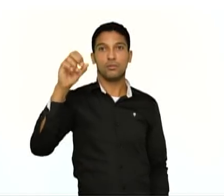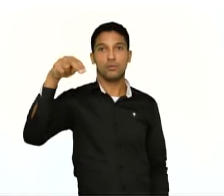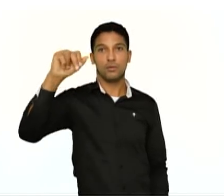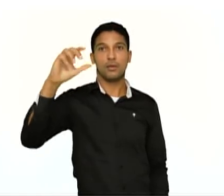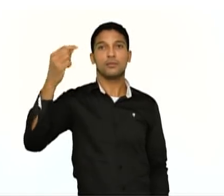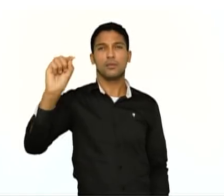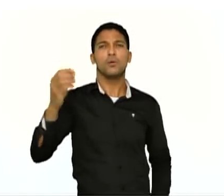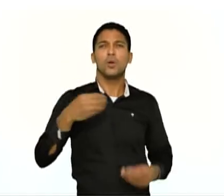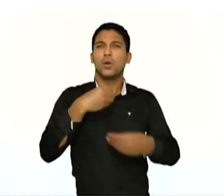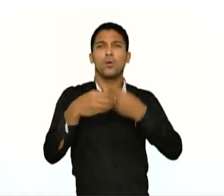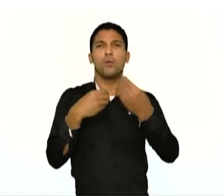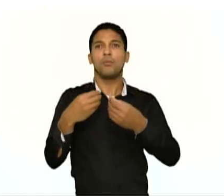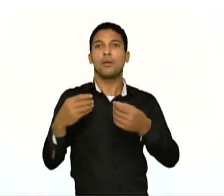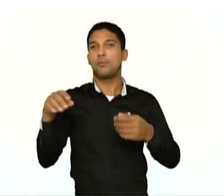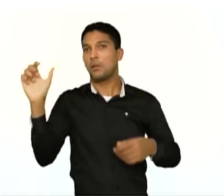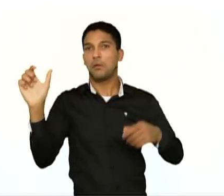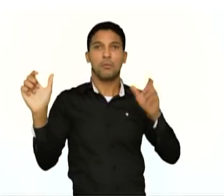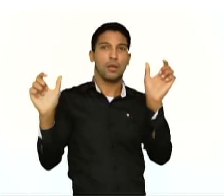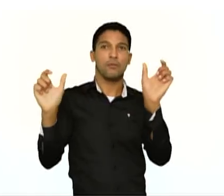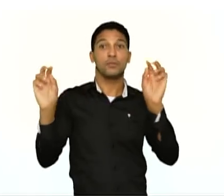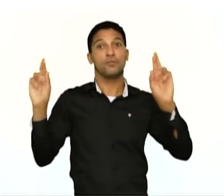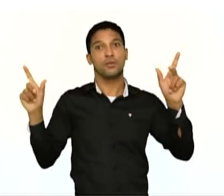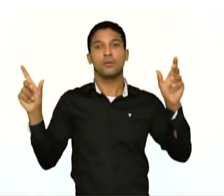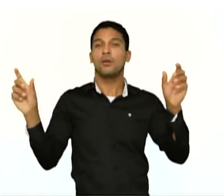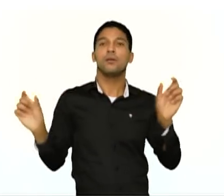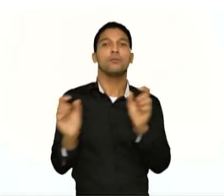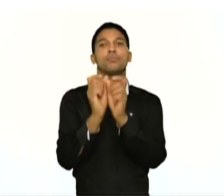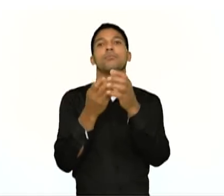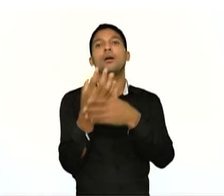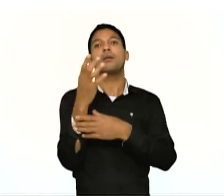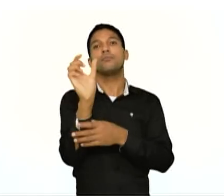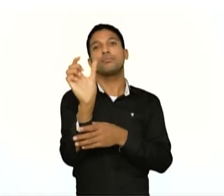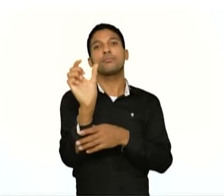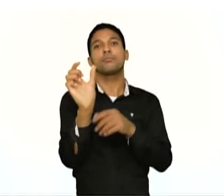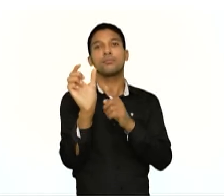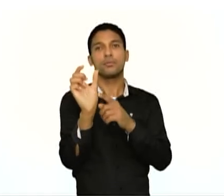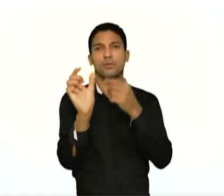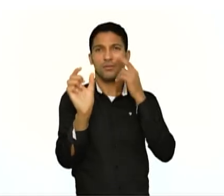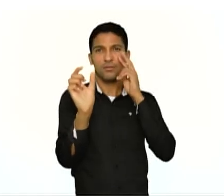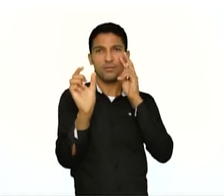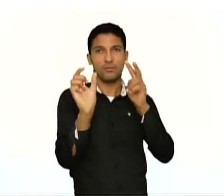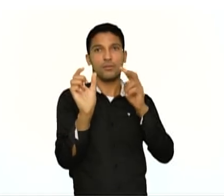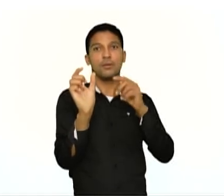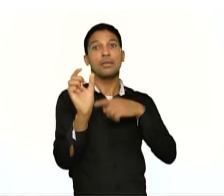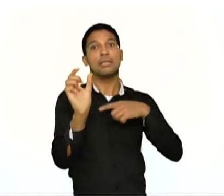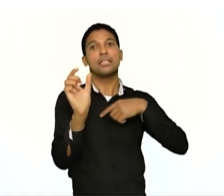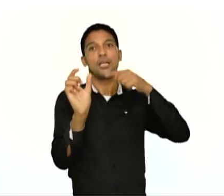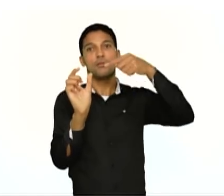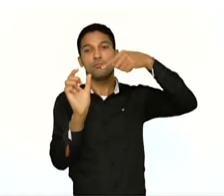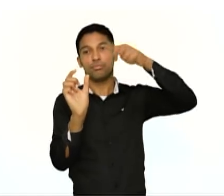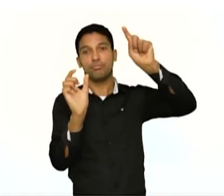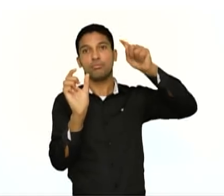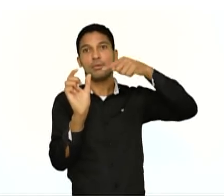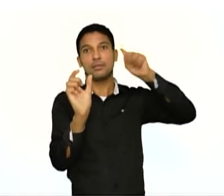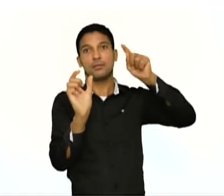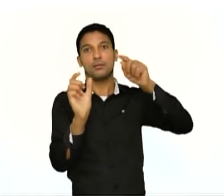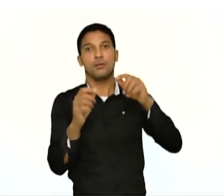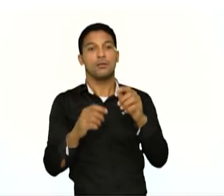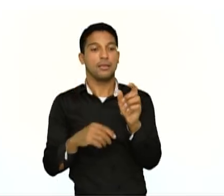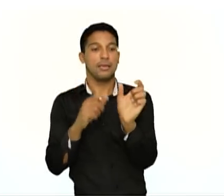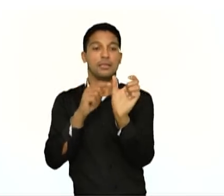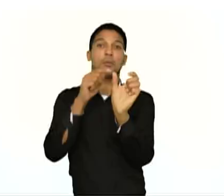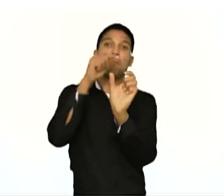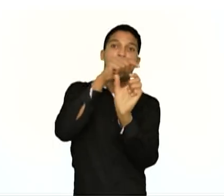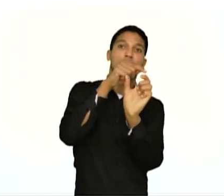A composição deu-se por aglutinação. Também se verificam algumas alterações ortográficas, pessoal,